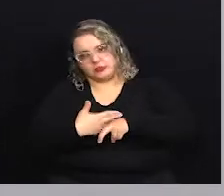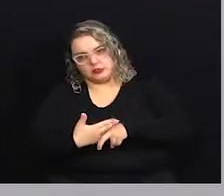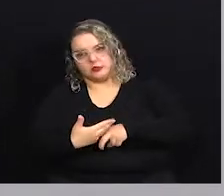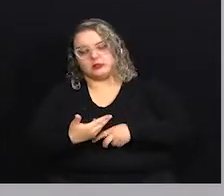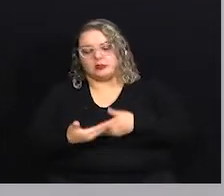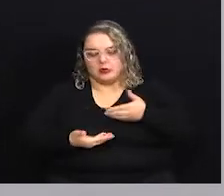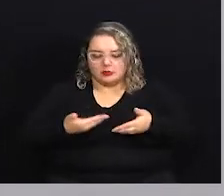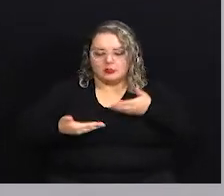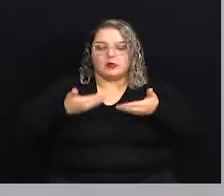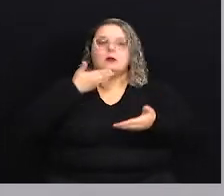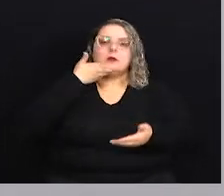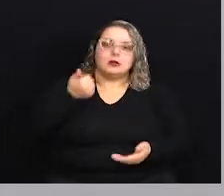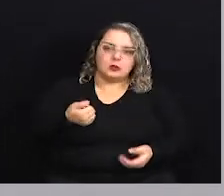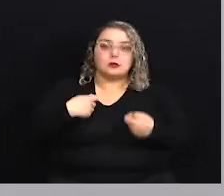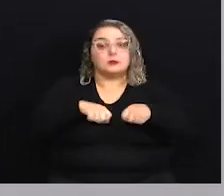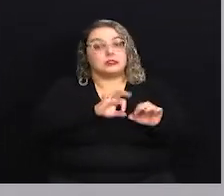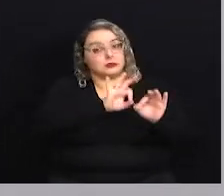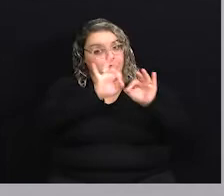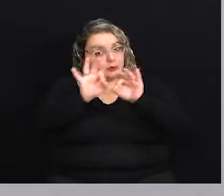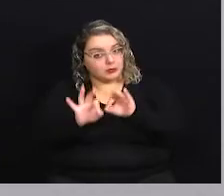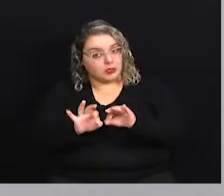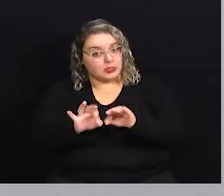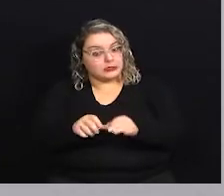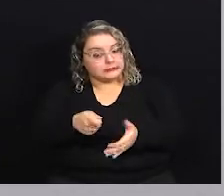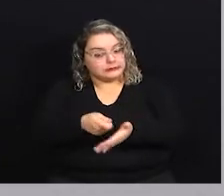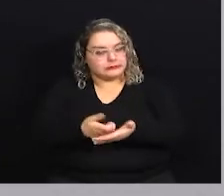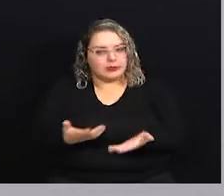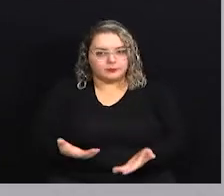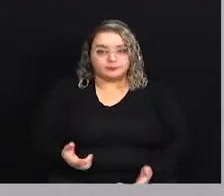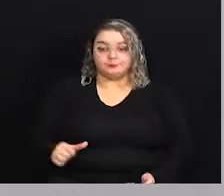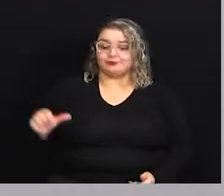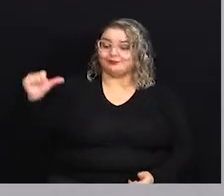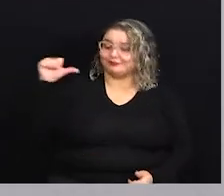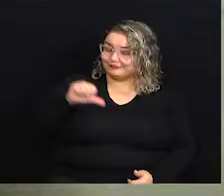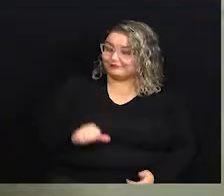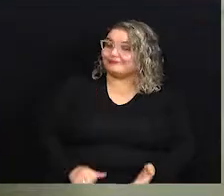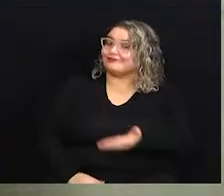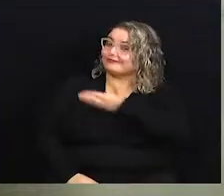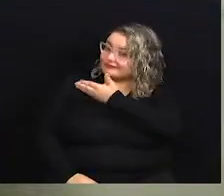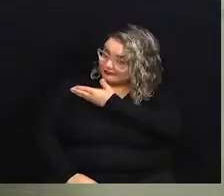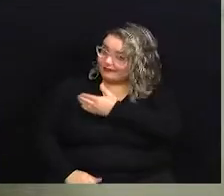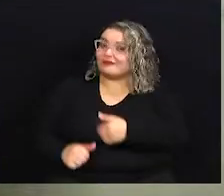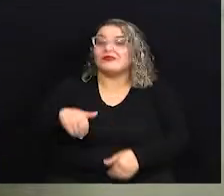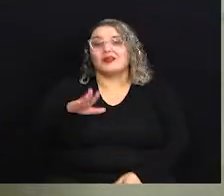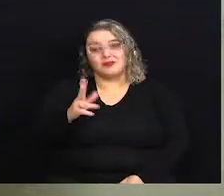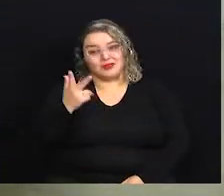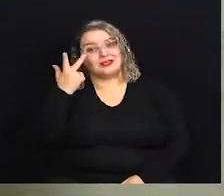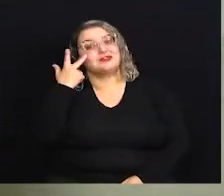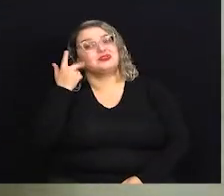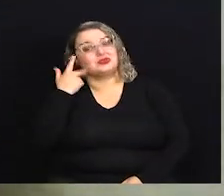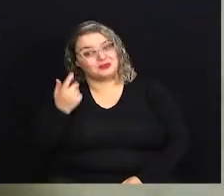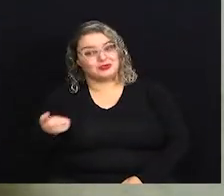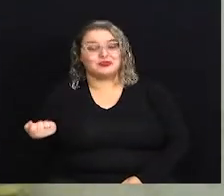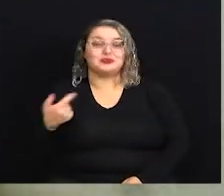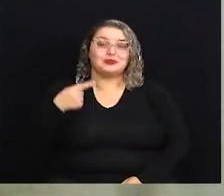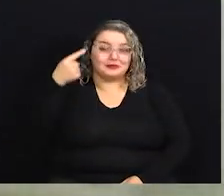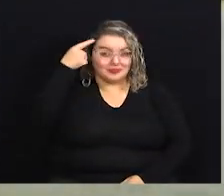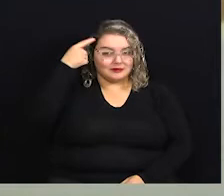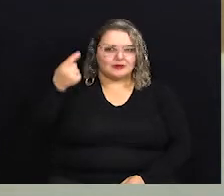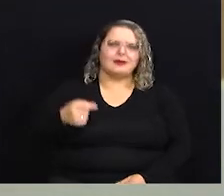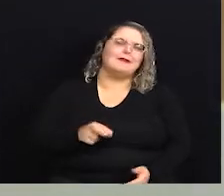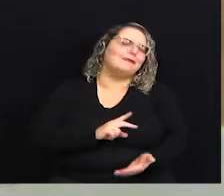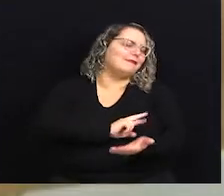aquele pós-operatório da recuperação, que a gente precisa ter o acompanhamento. O pior, casos assim são